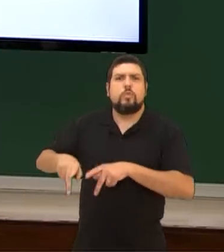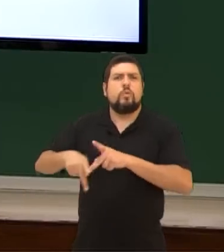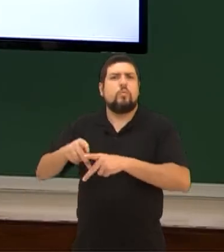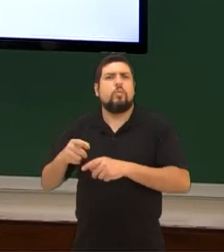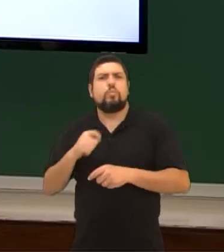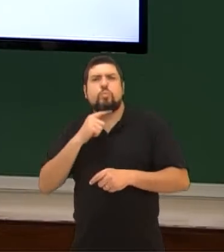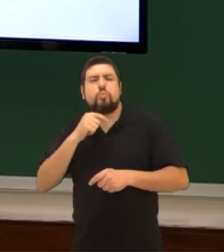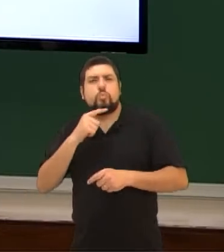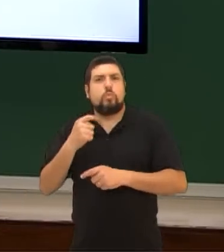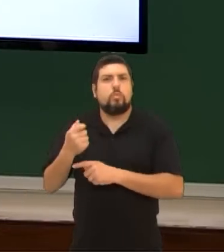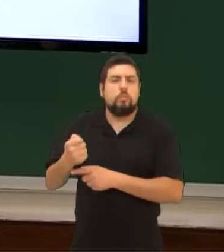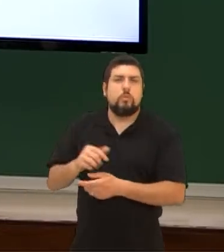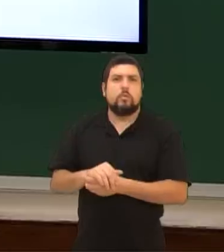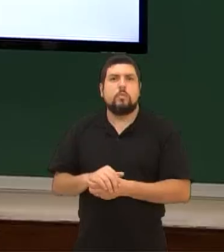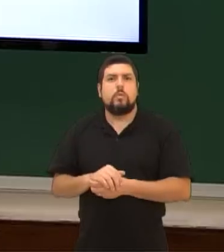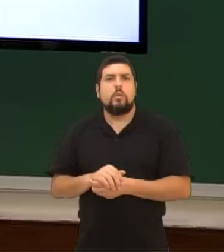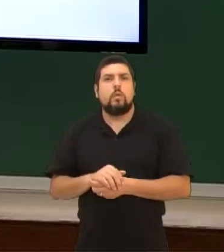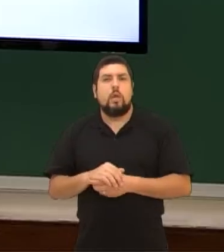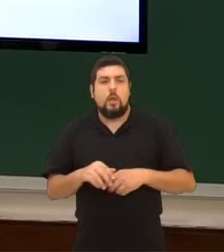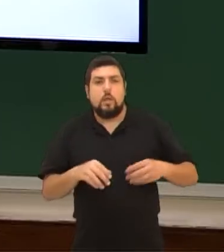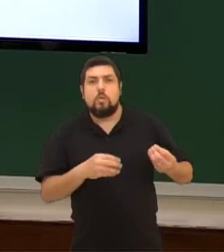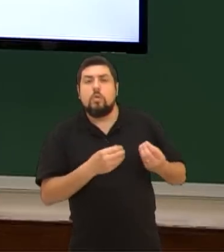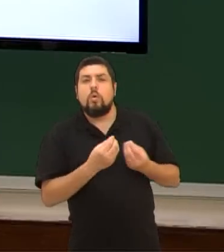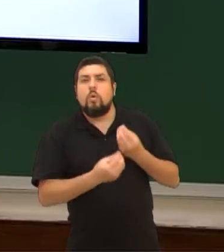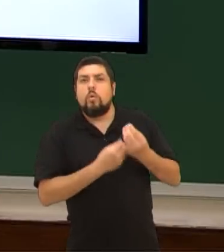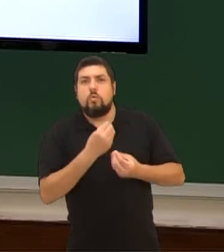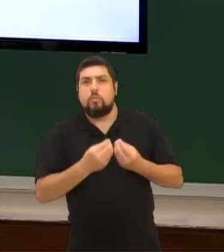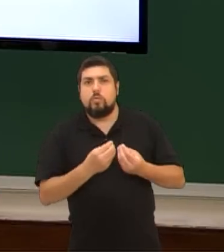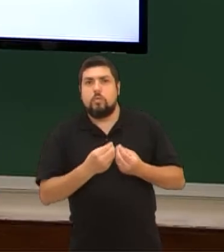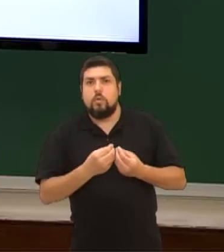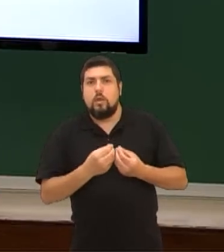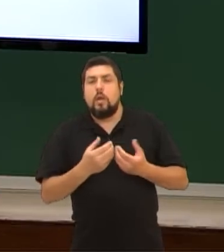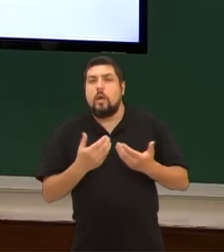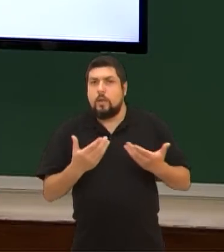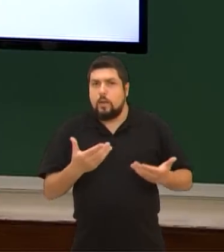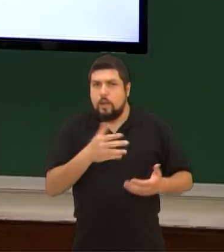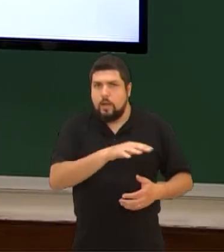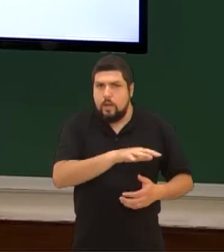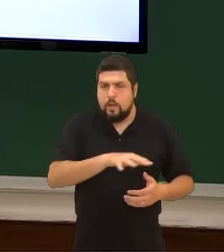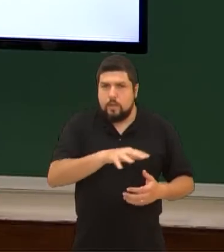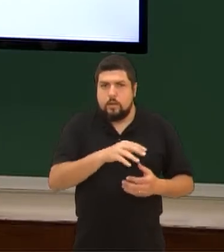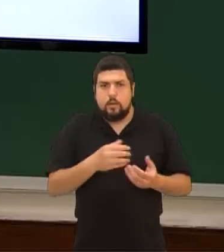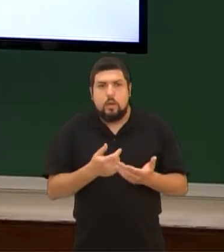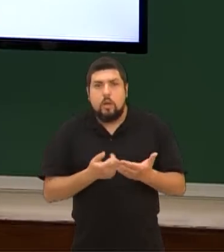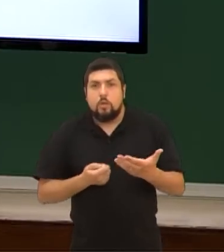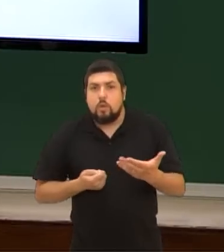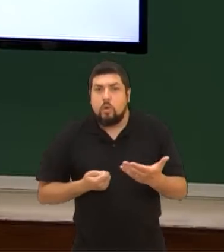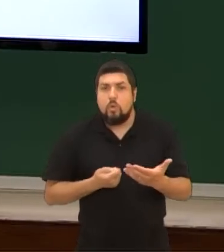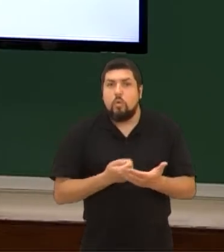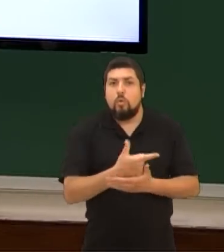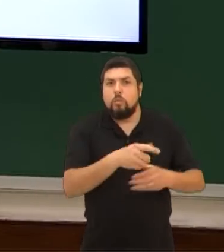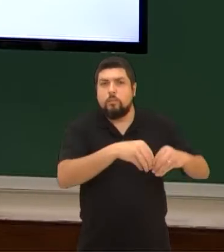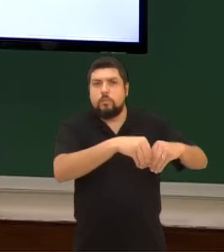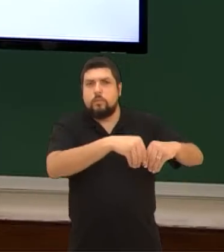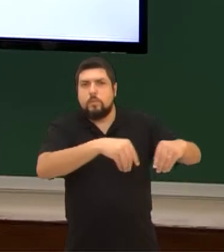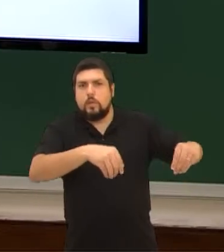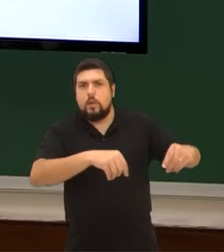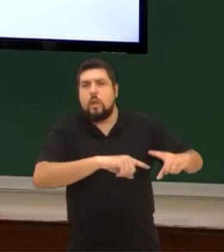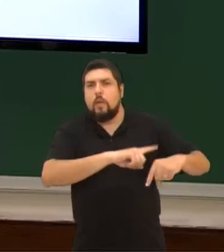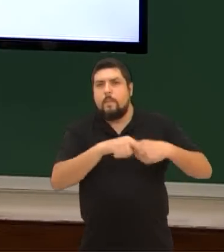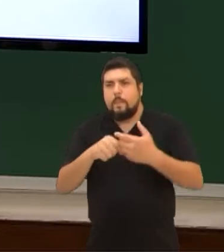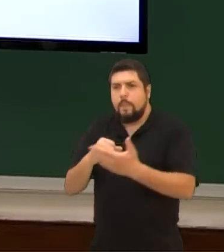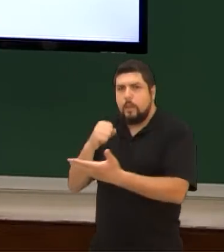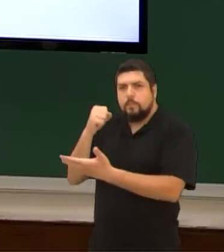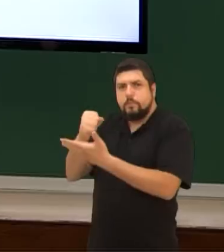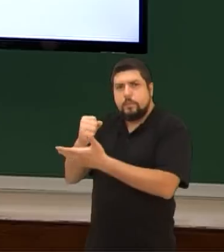nova legislação. Afinal de contas, não era um processo muito barato você registrar as suas terras no